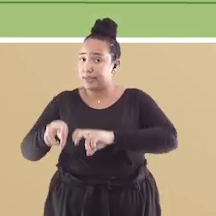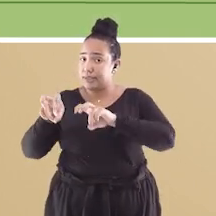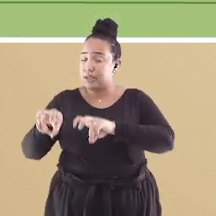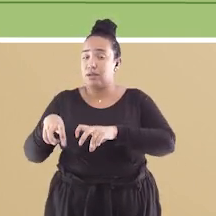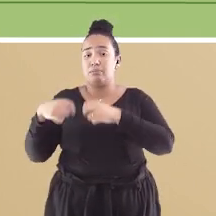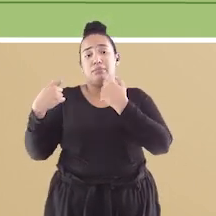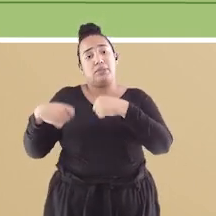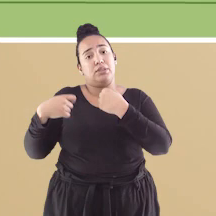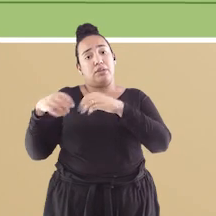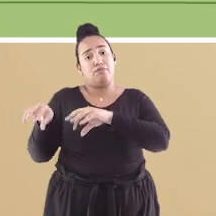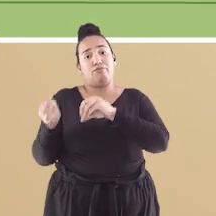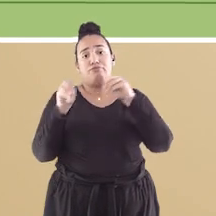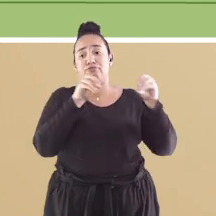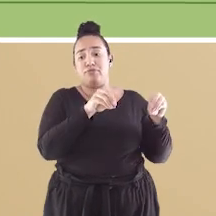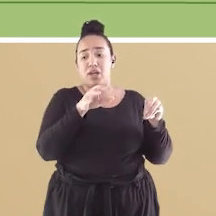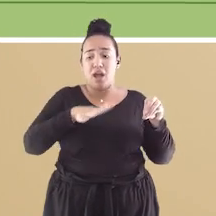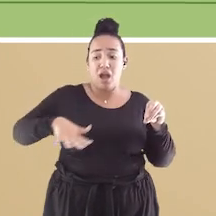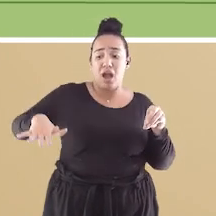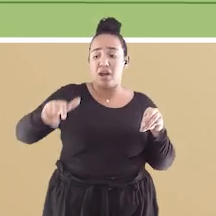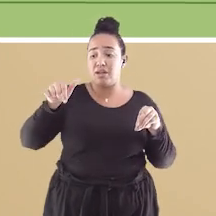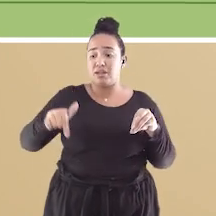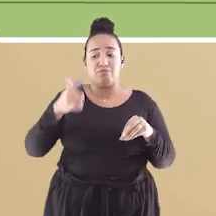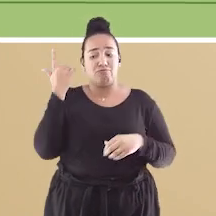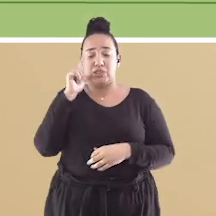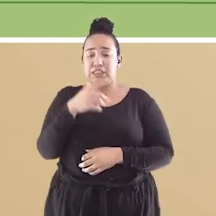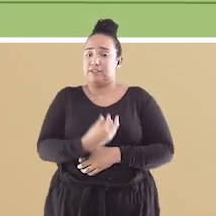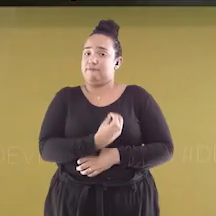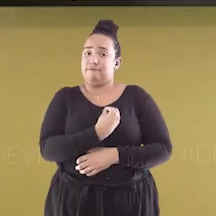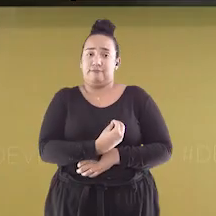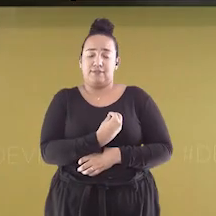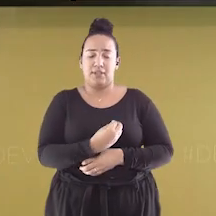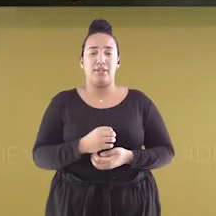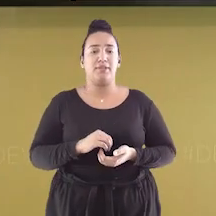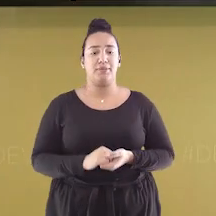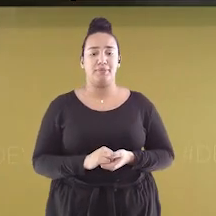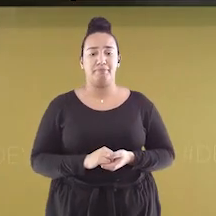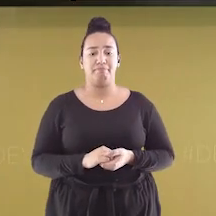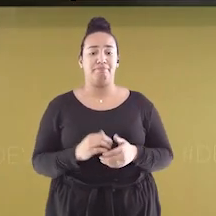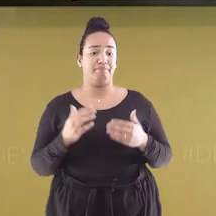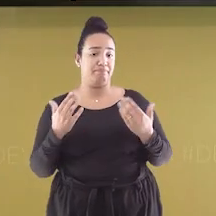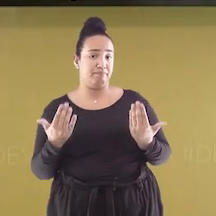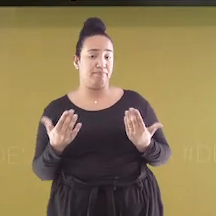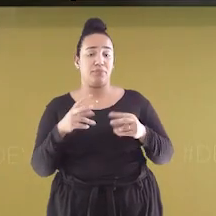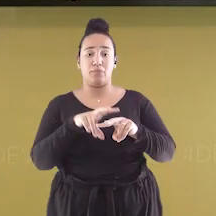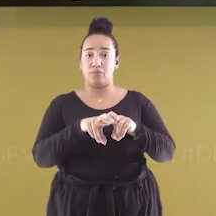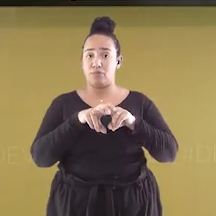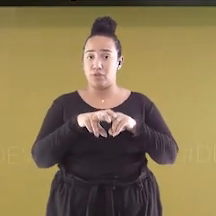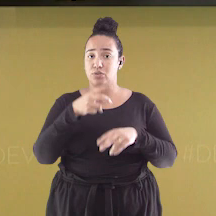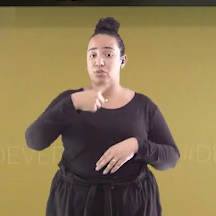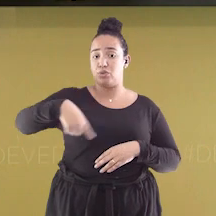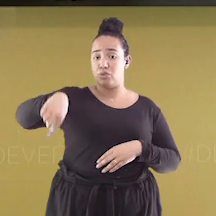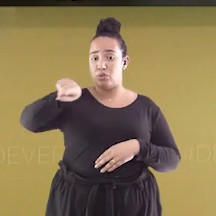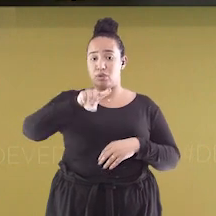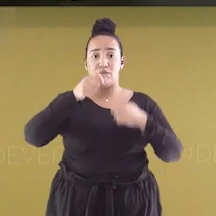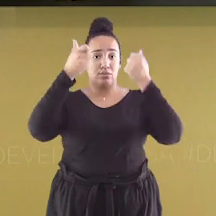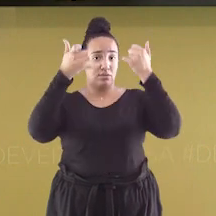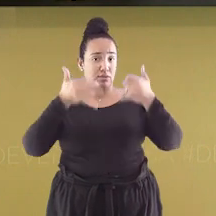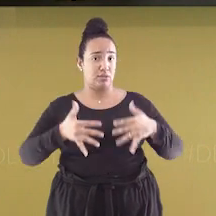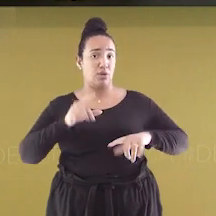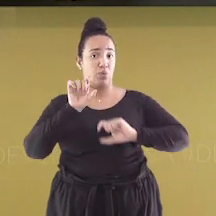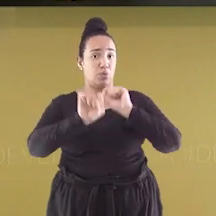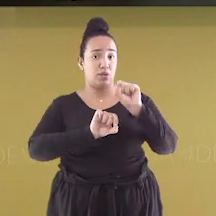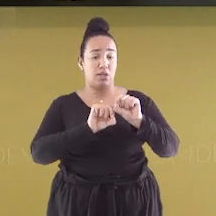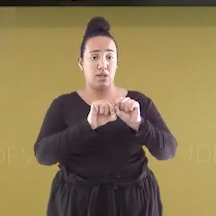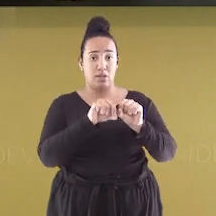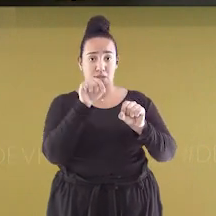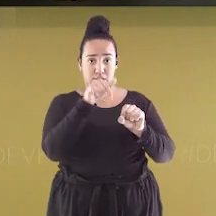e que não tinham terras para sua subsistência. Por isso, podemos dizer que a